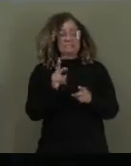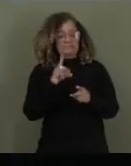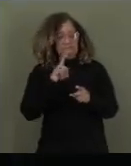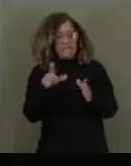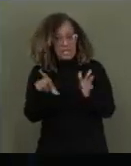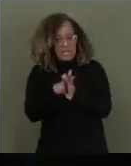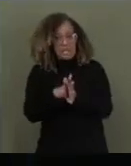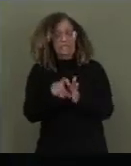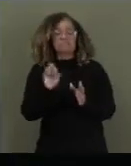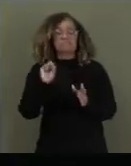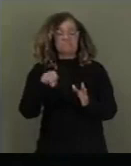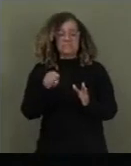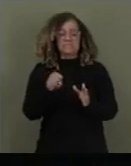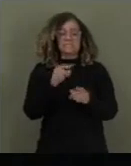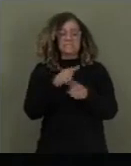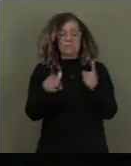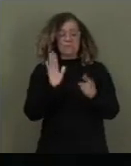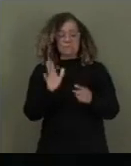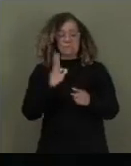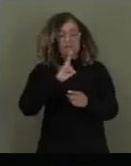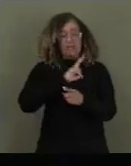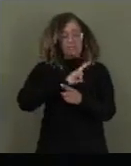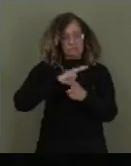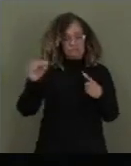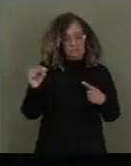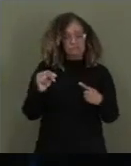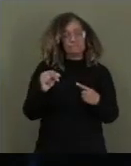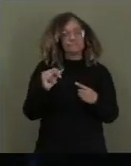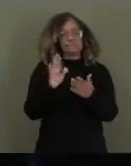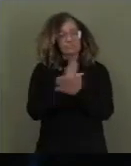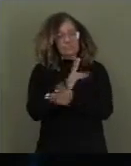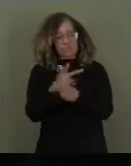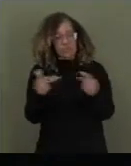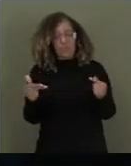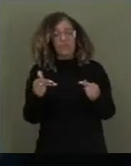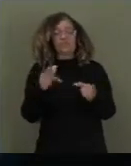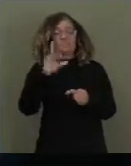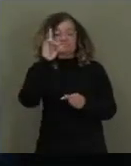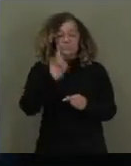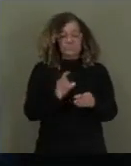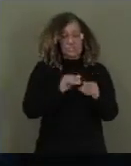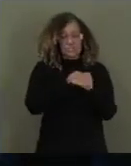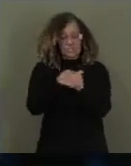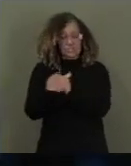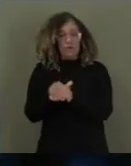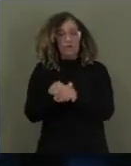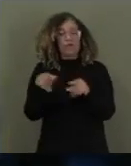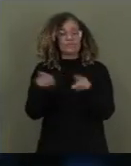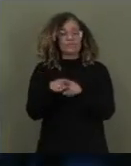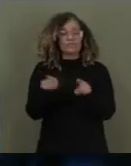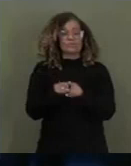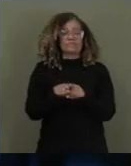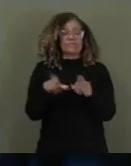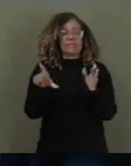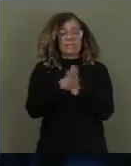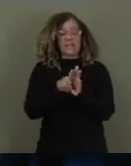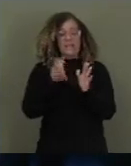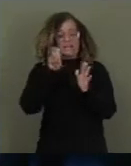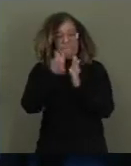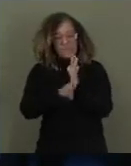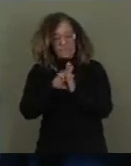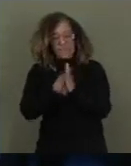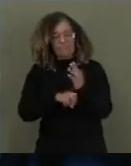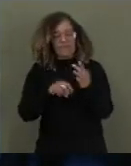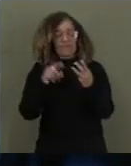dos avanços conquistados dos anos como o direito ao voto a promulgação da Lei Maria da Penha e a